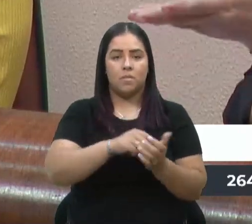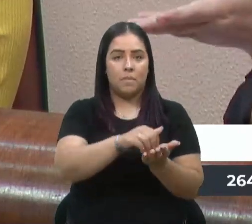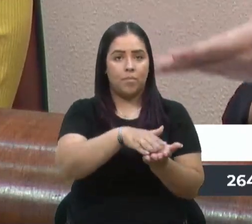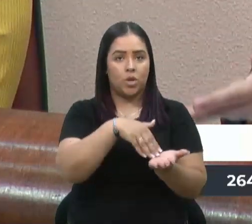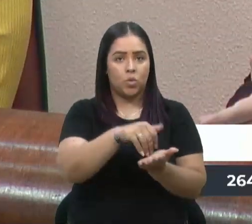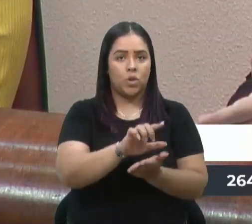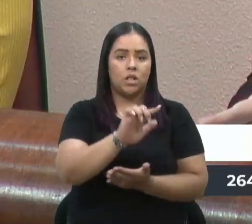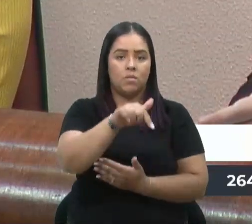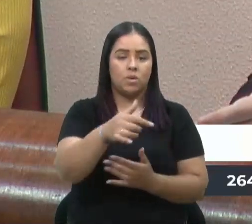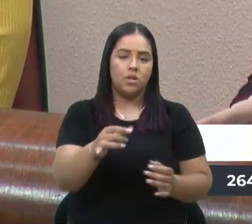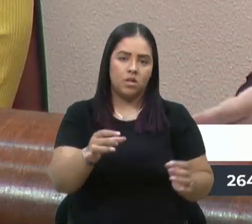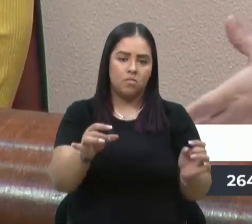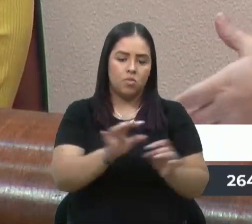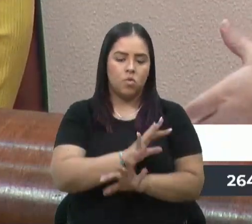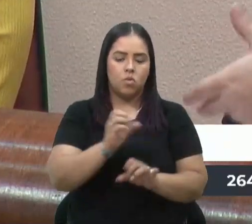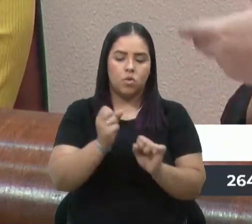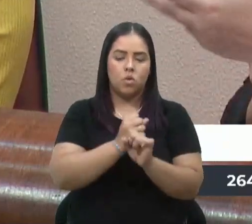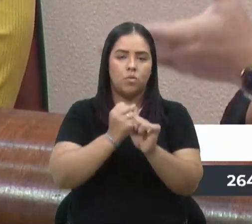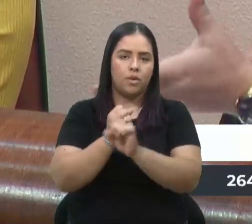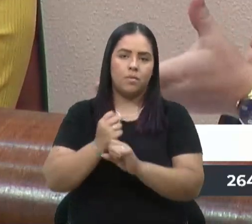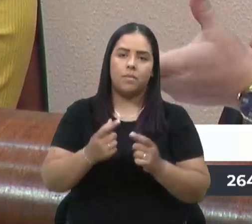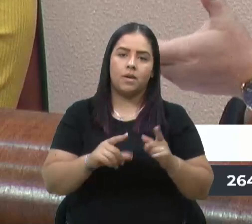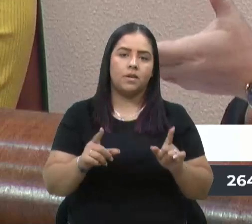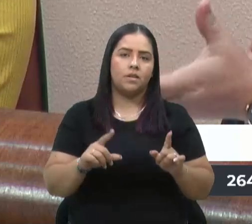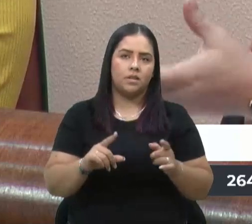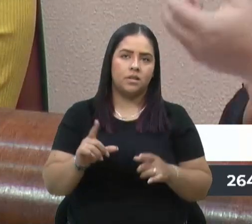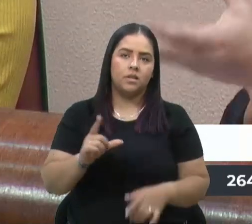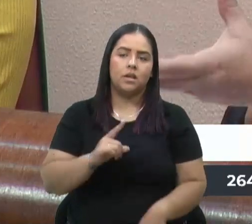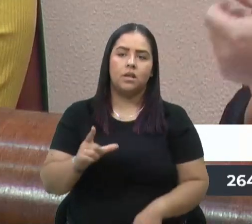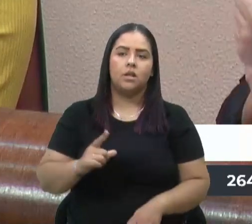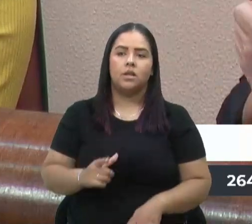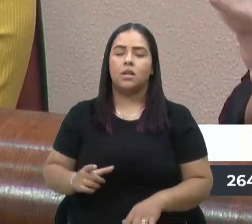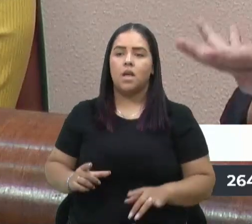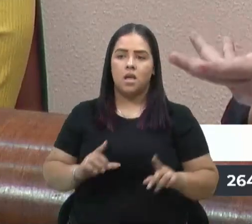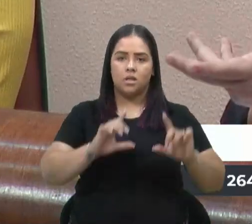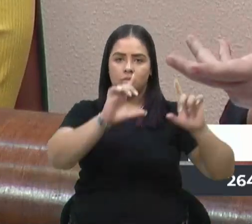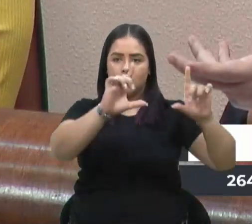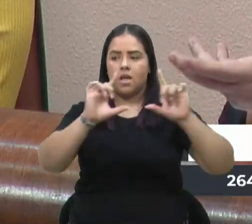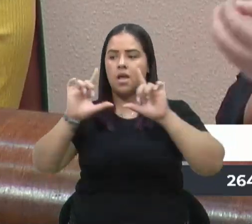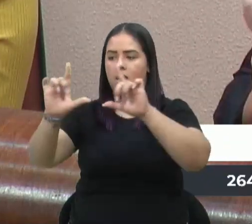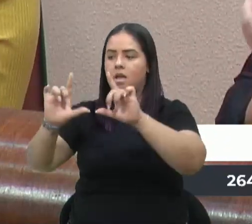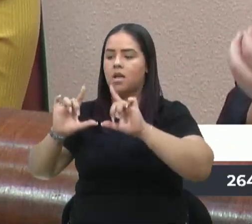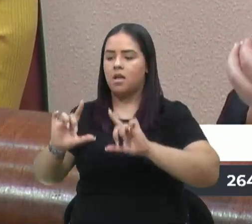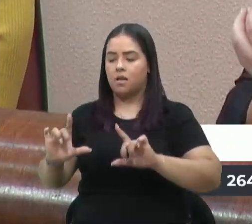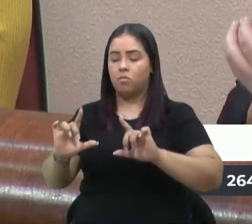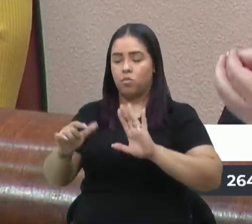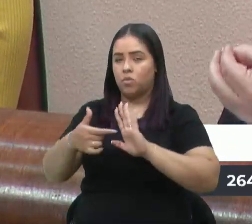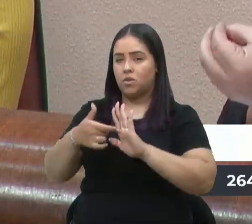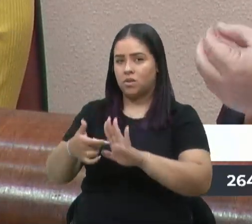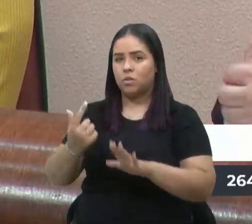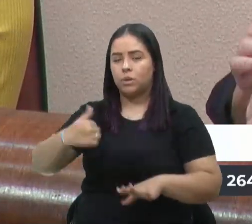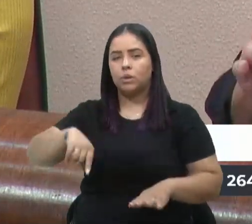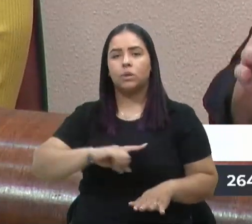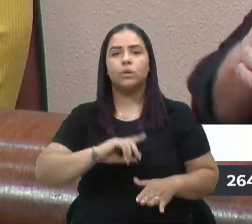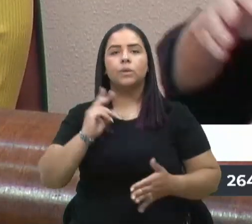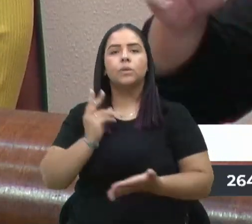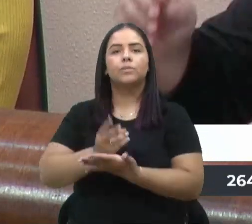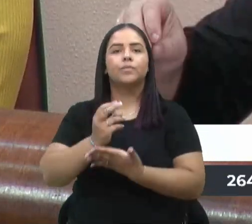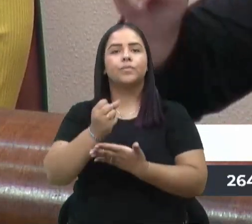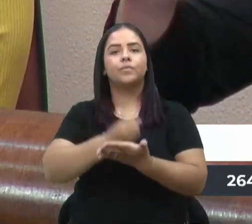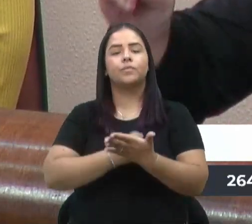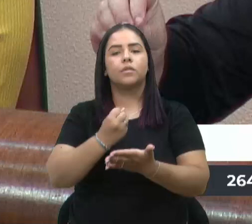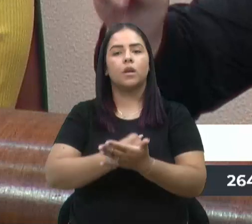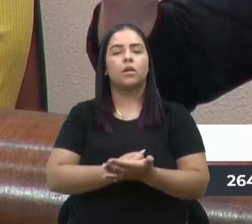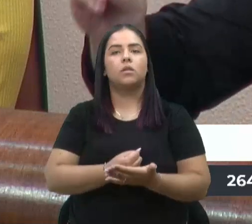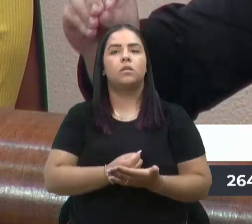posterior com a obra inaugurada, mas existe ainda as placas, é claro, de sinalização, e a gente tenta a todo momento só se